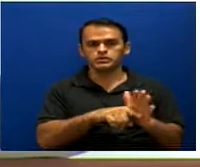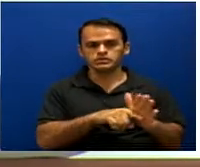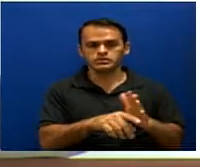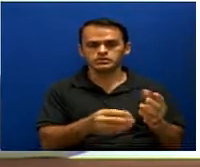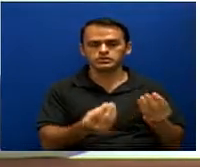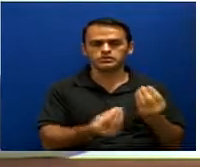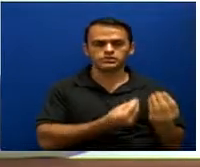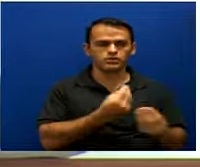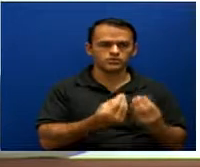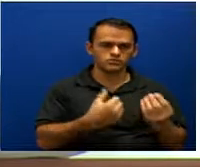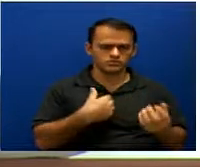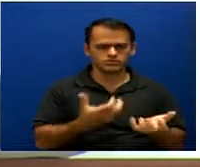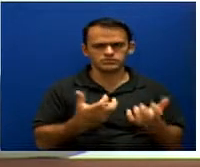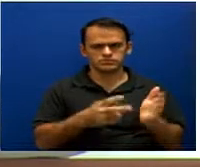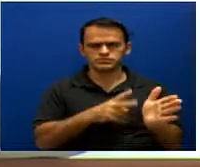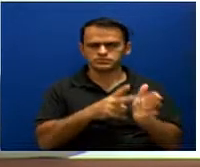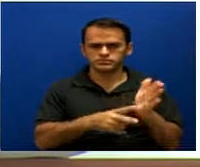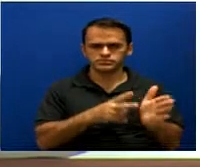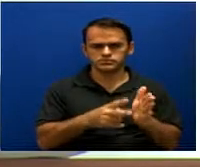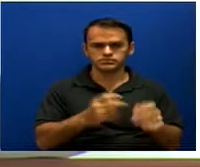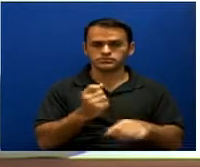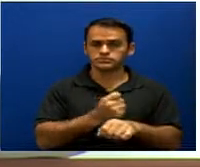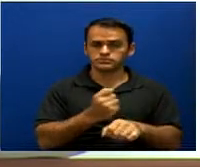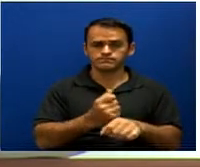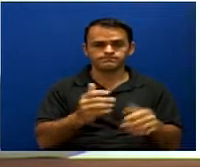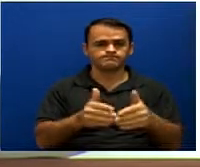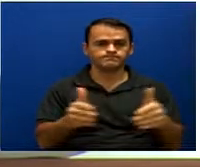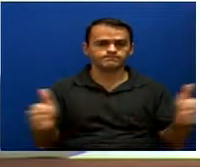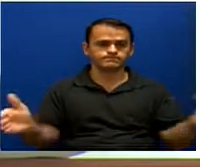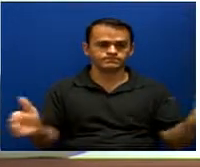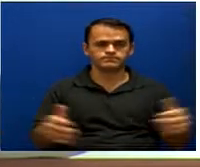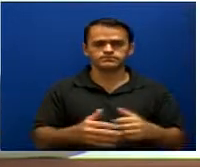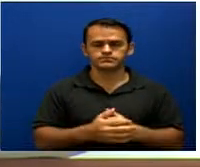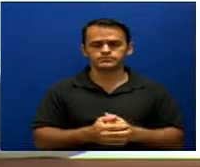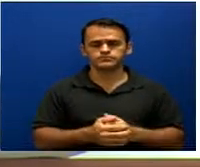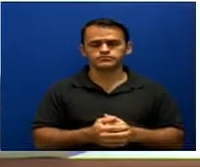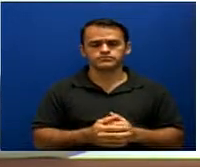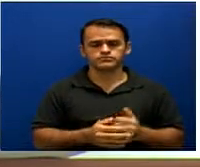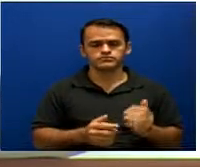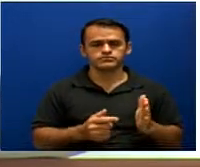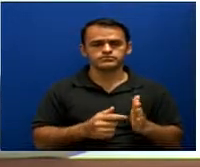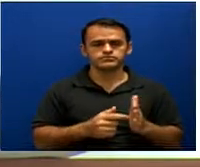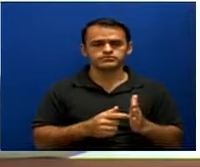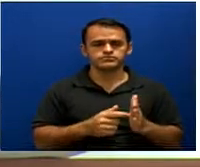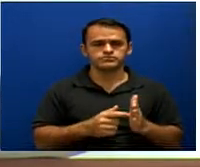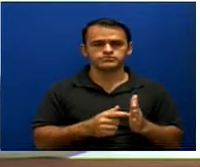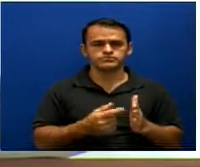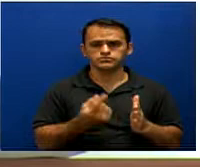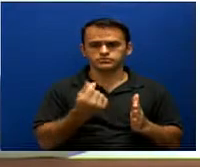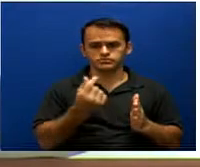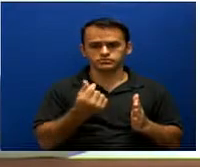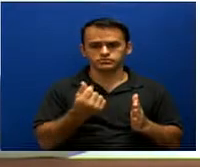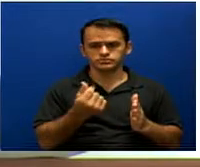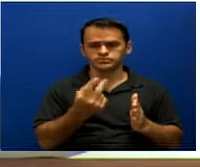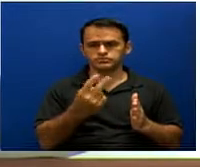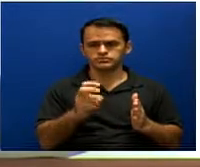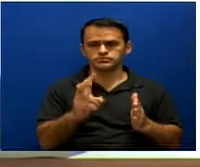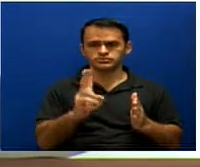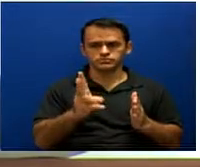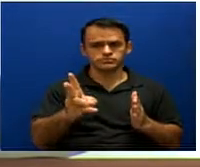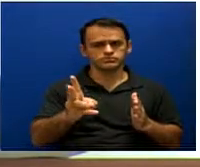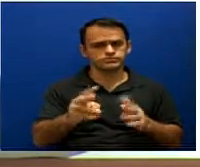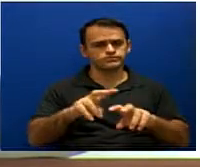porque eu defendo que amplie realmente como aqui tem, e não diz que o valor será o mesmo utilizado, eu fiz